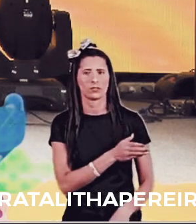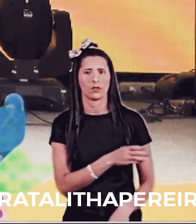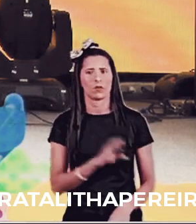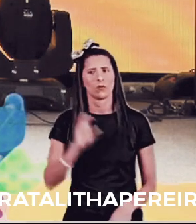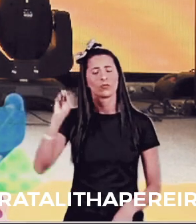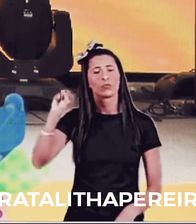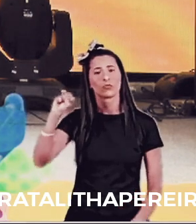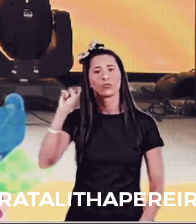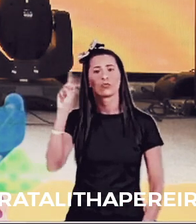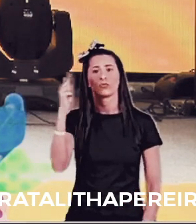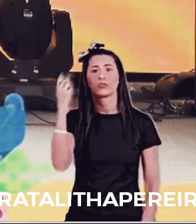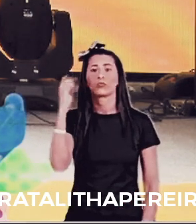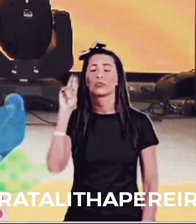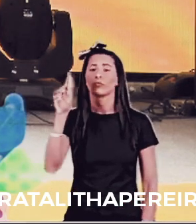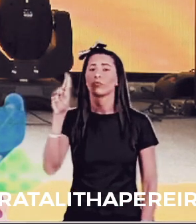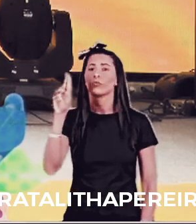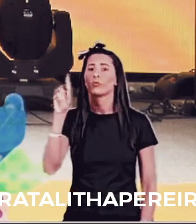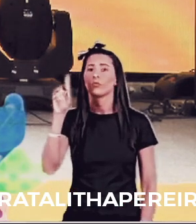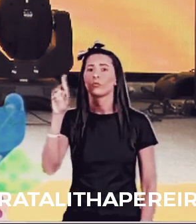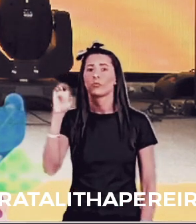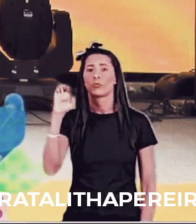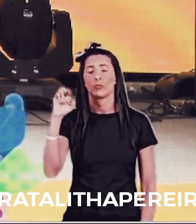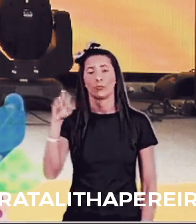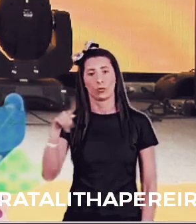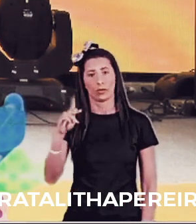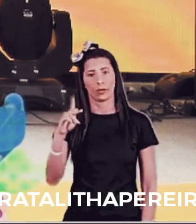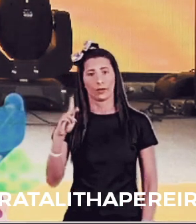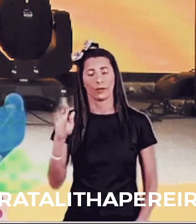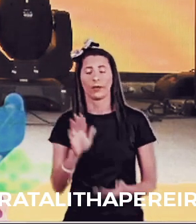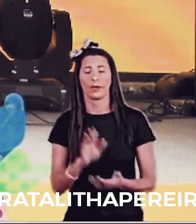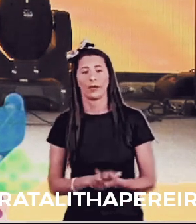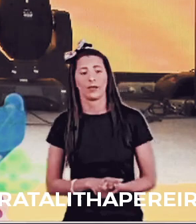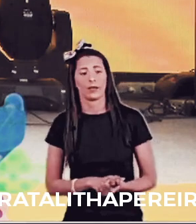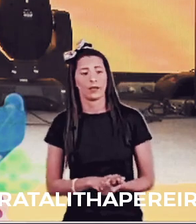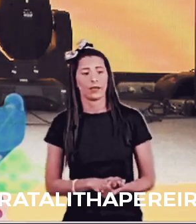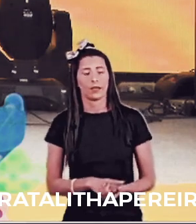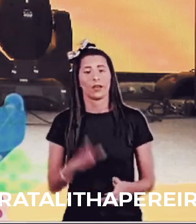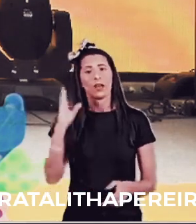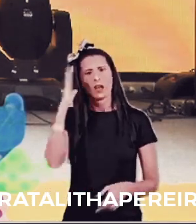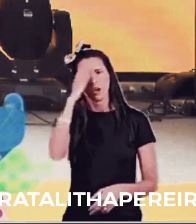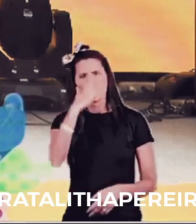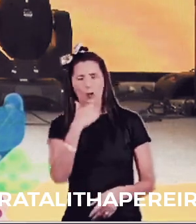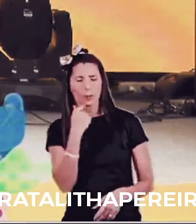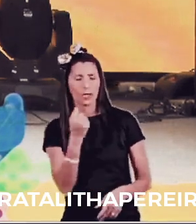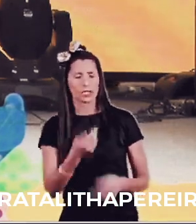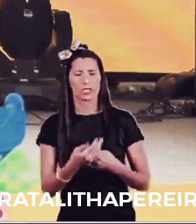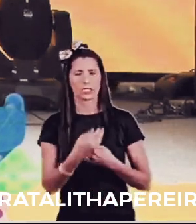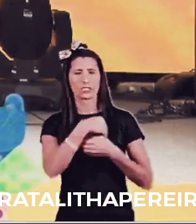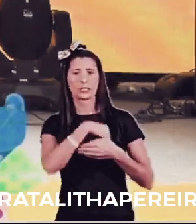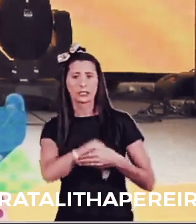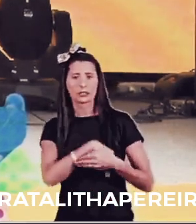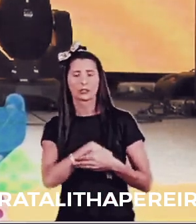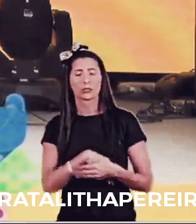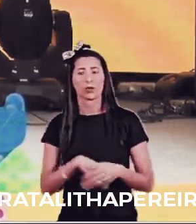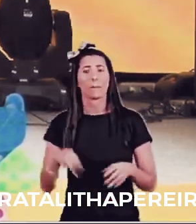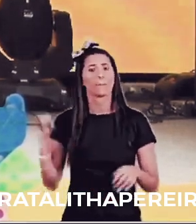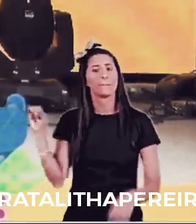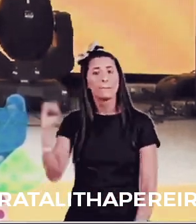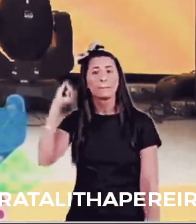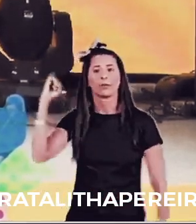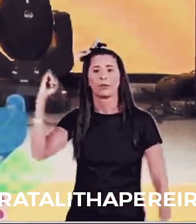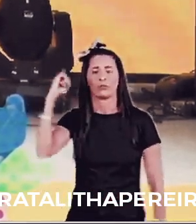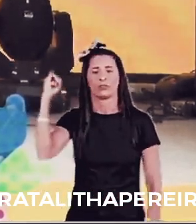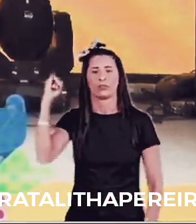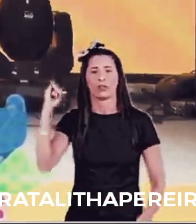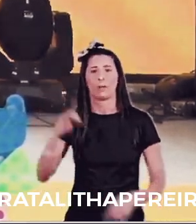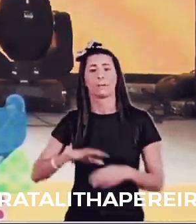coração, a beleza interior é muito mais importante do que a beleza de fora. A beleza de dentro é muito mais importante. Sabe por